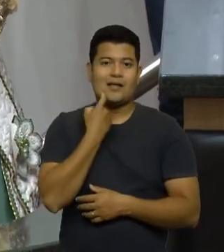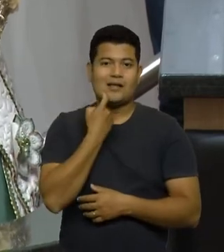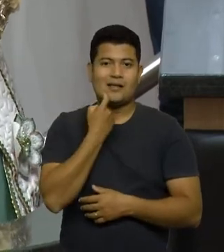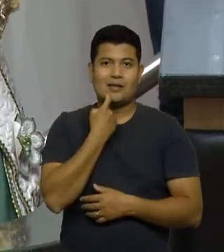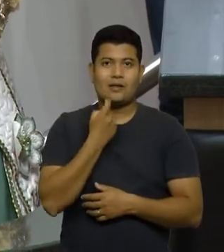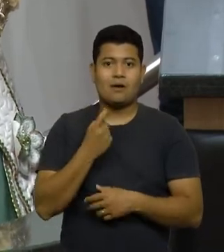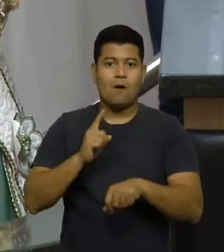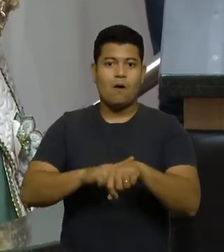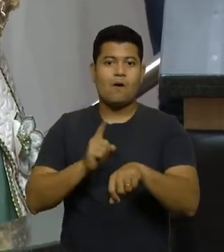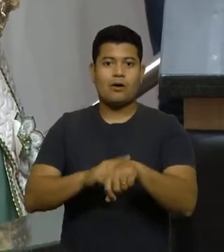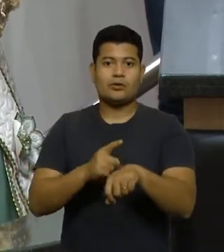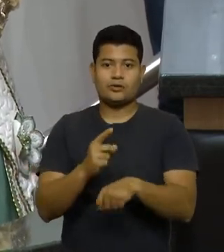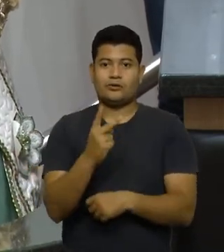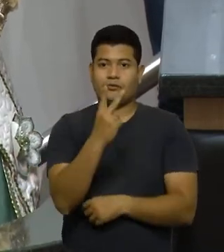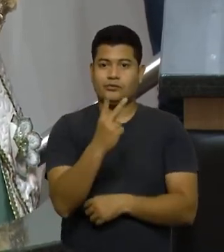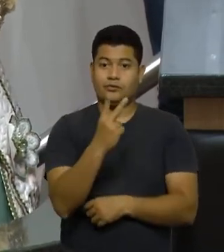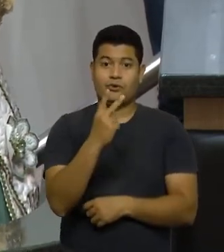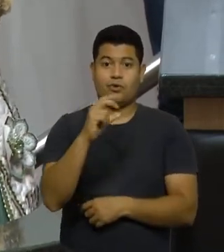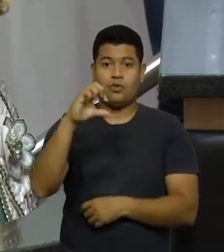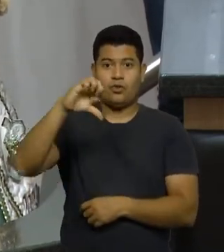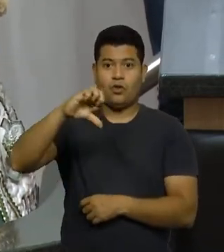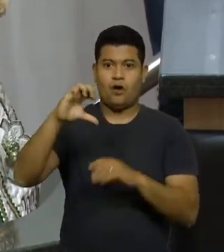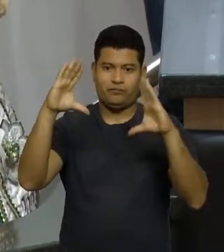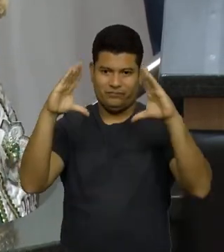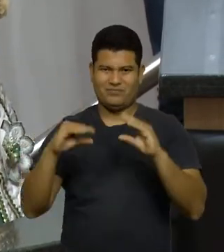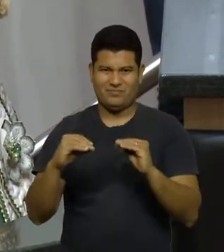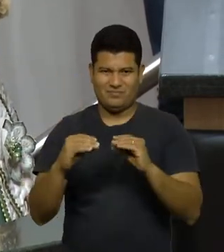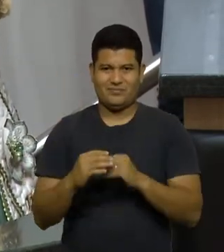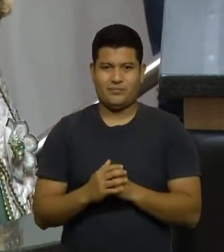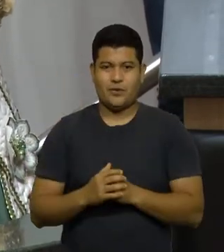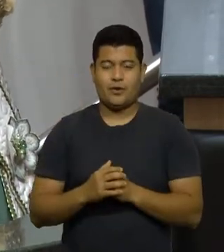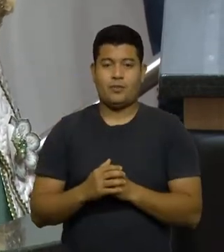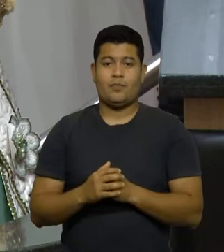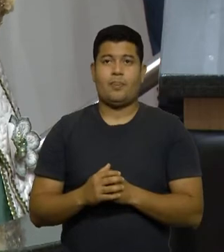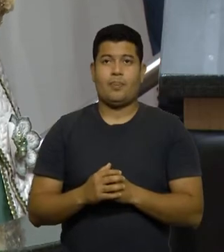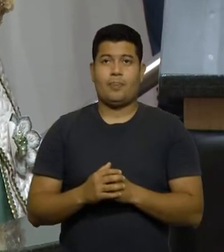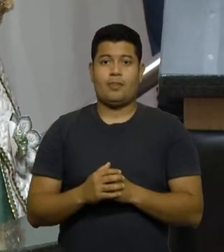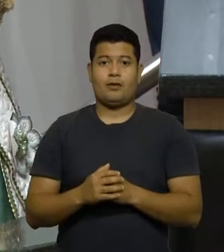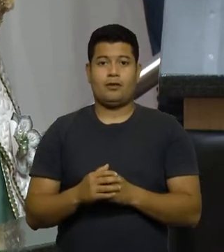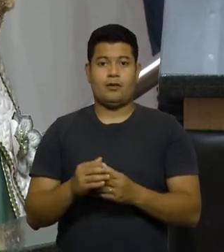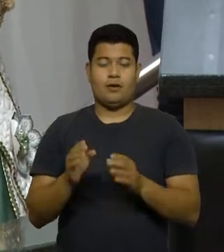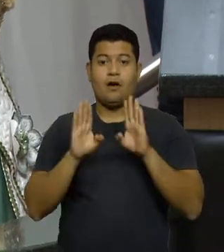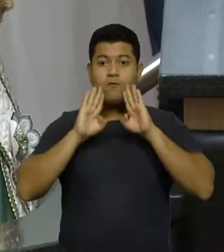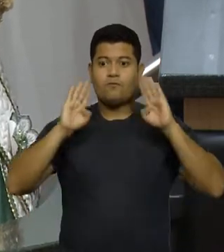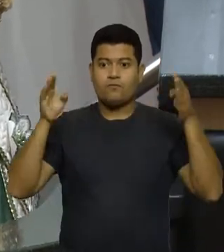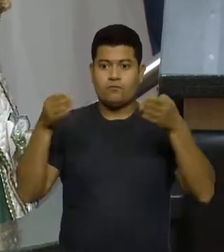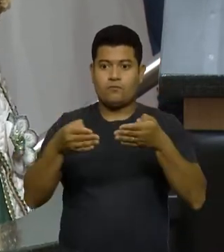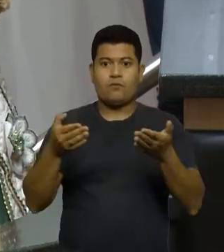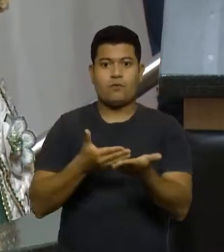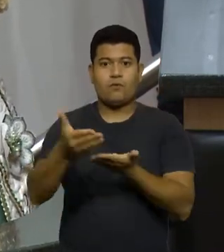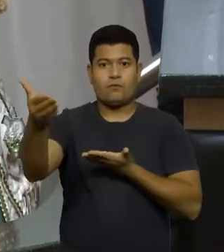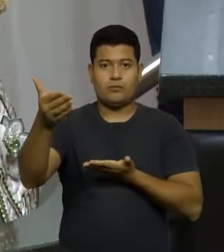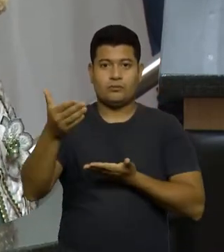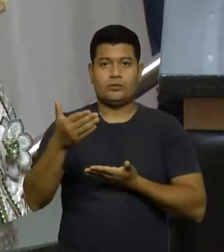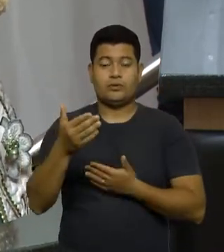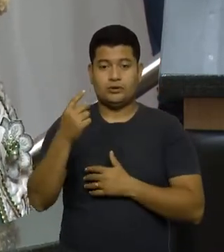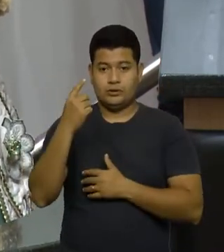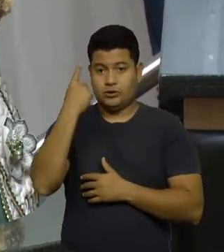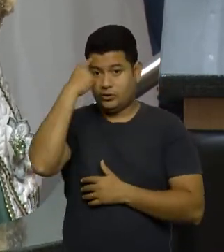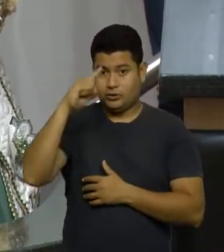21 horas. A abertura do Fórum do Pinus também acontecerá na